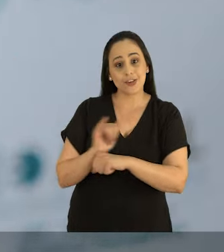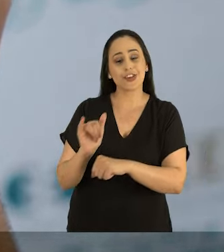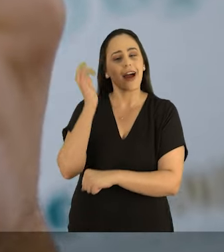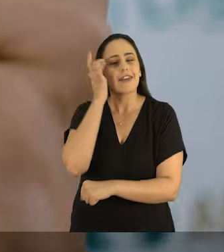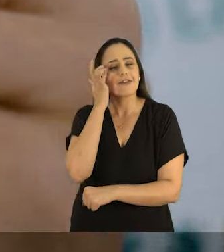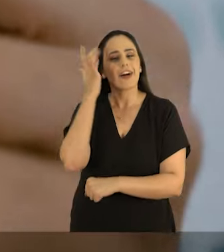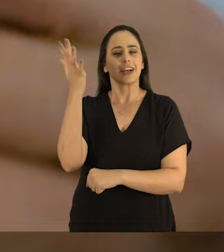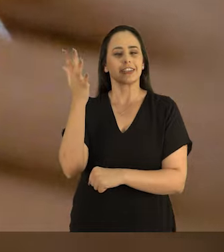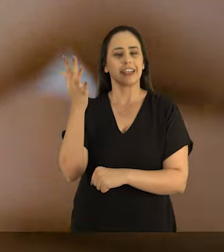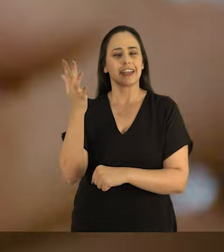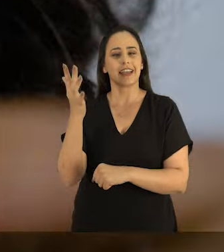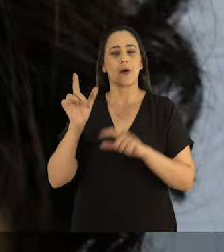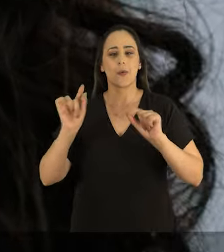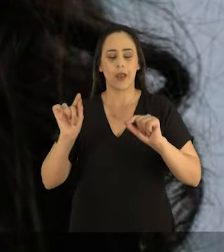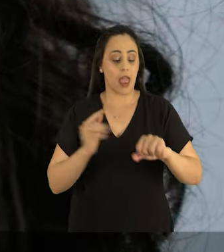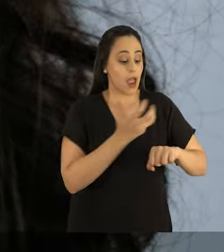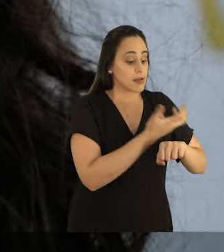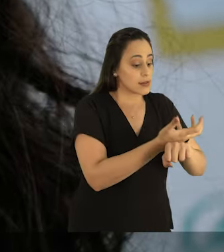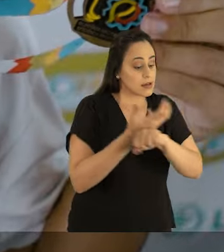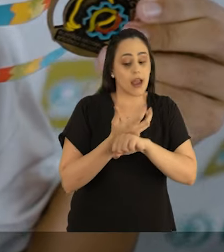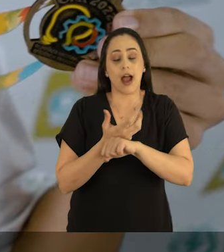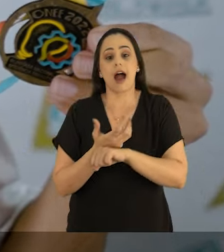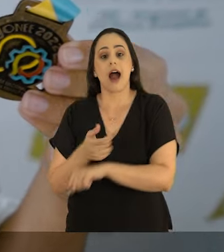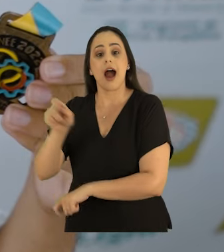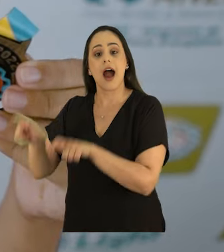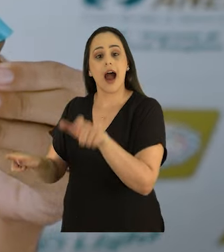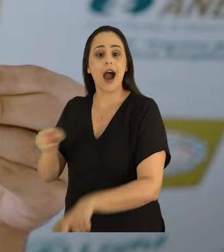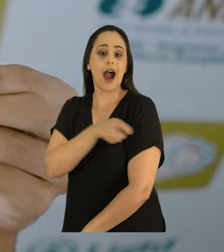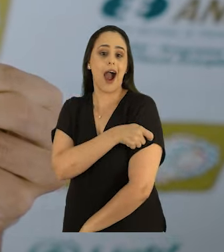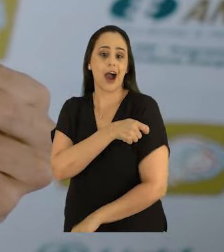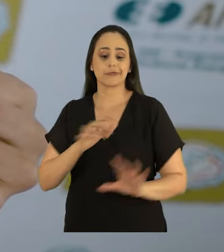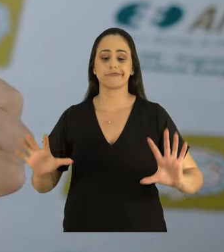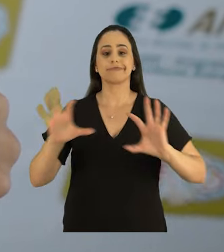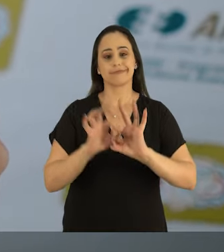facilitar essa ponte entre a matéria e os alunos.